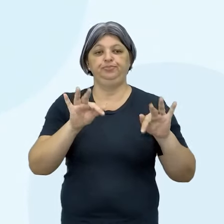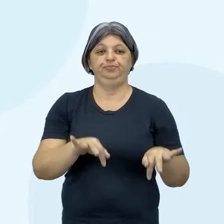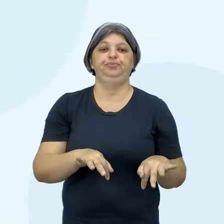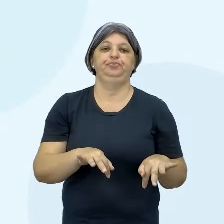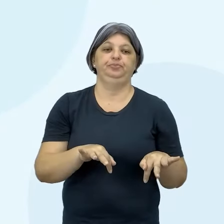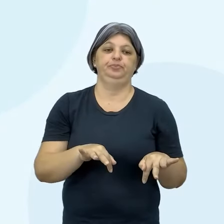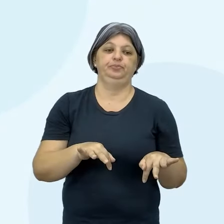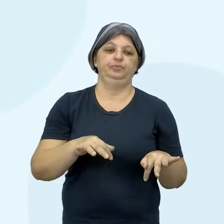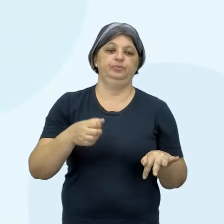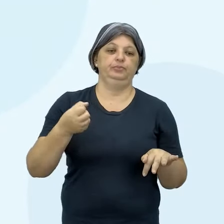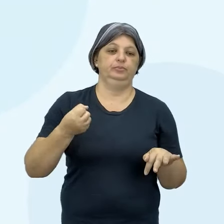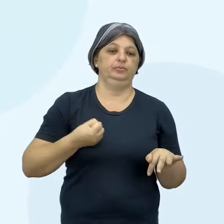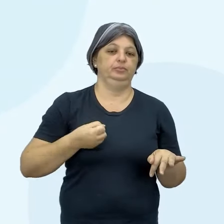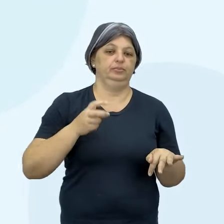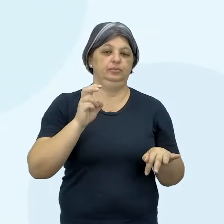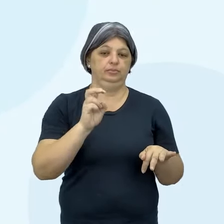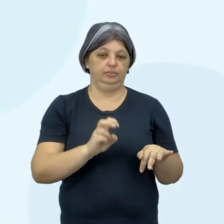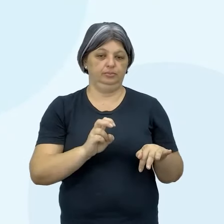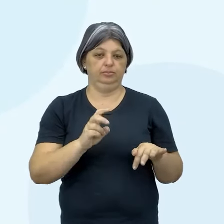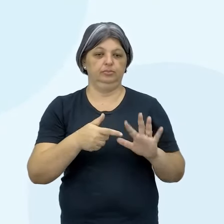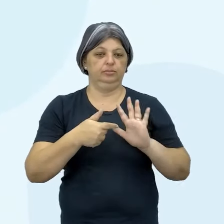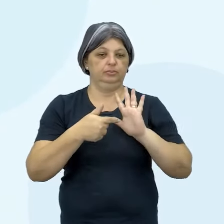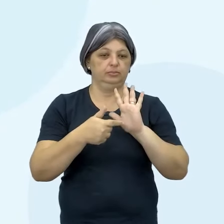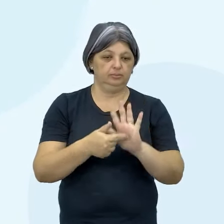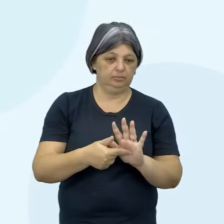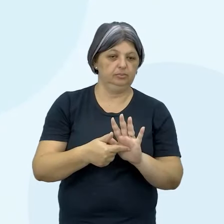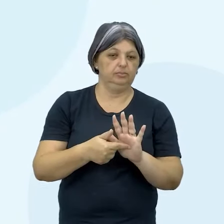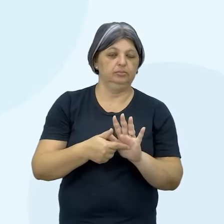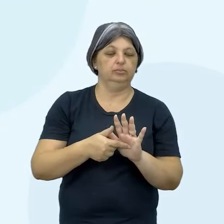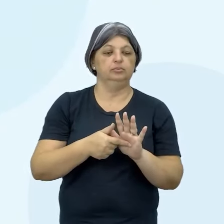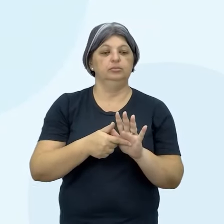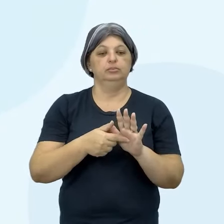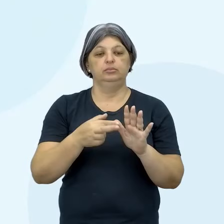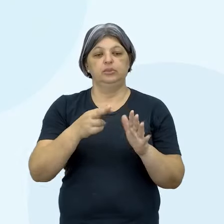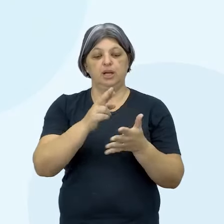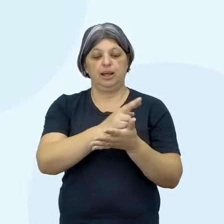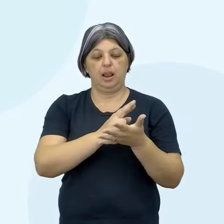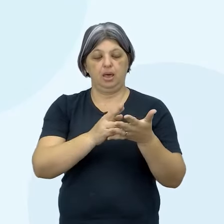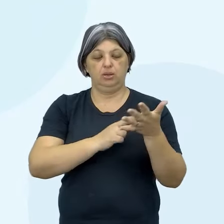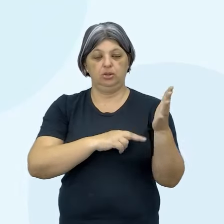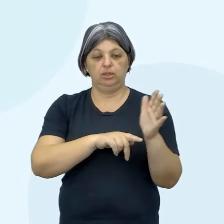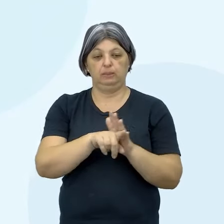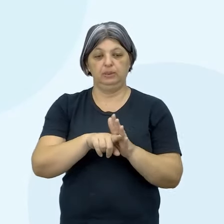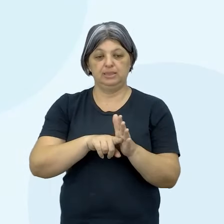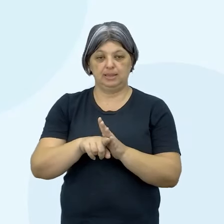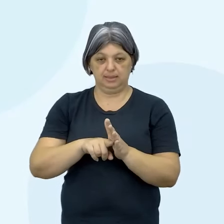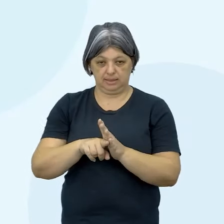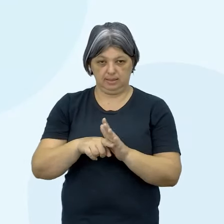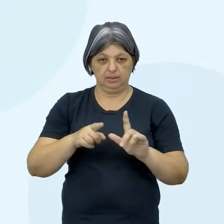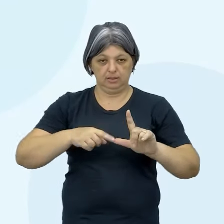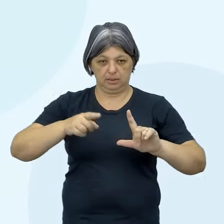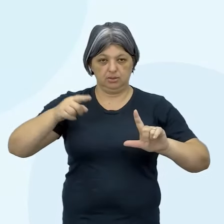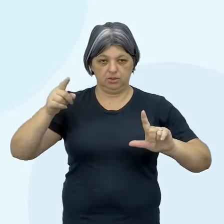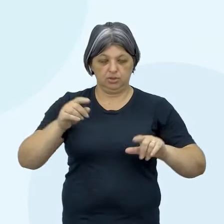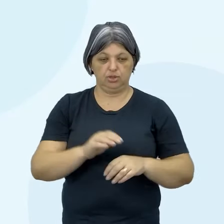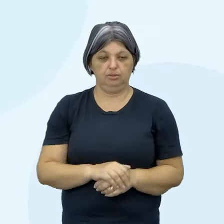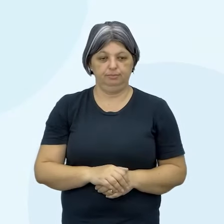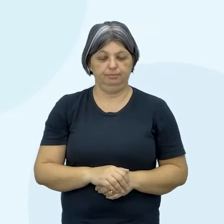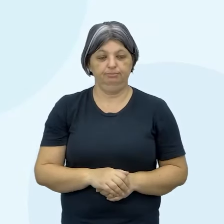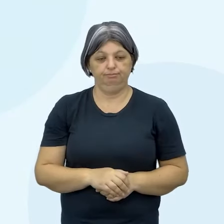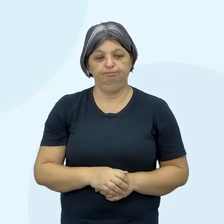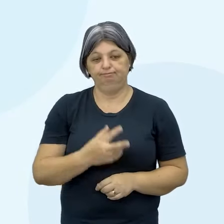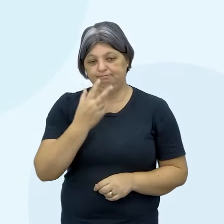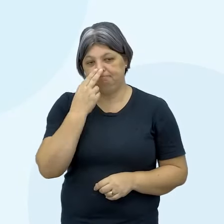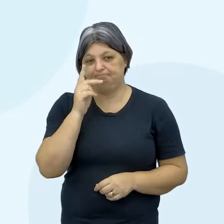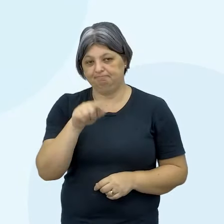5, eles analisam e apresentam um relatório de resultado da pesquisa estatística, certo? Então, eu acho que essa leitura aí desse